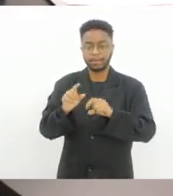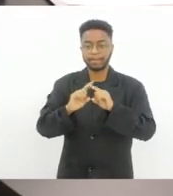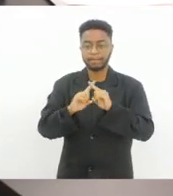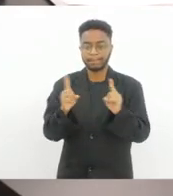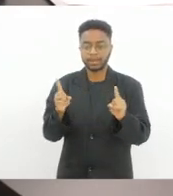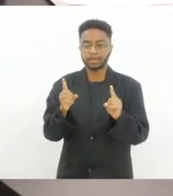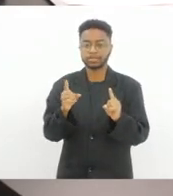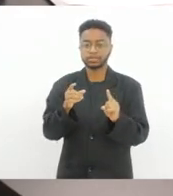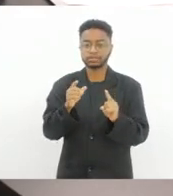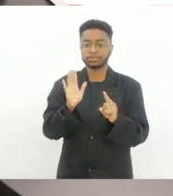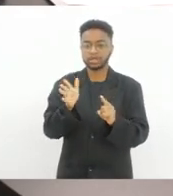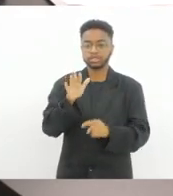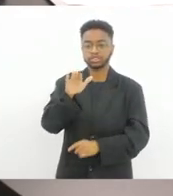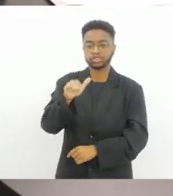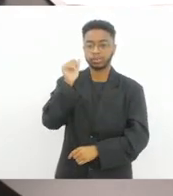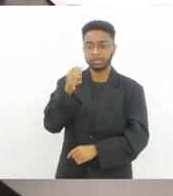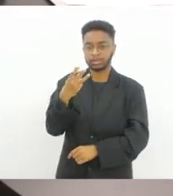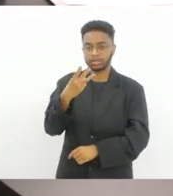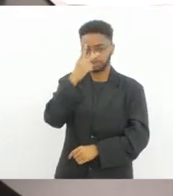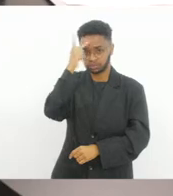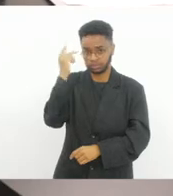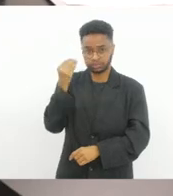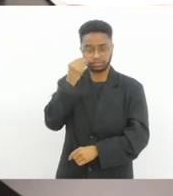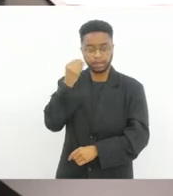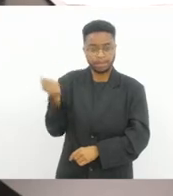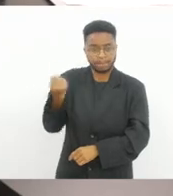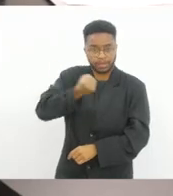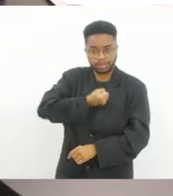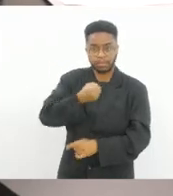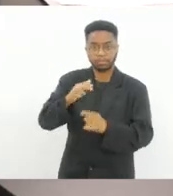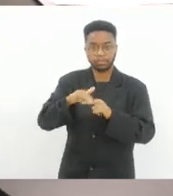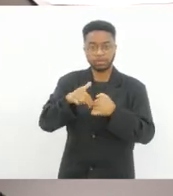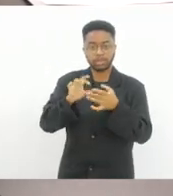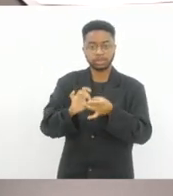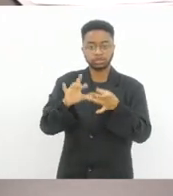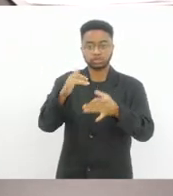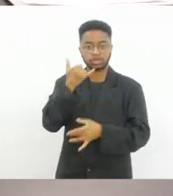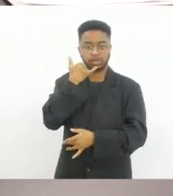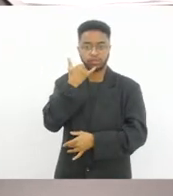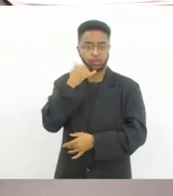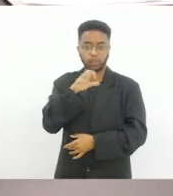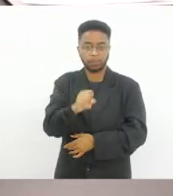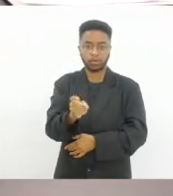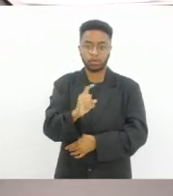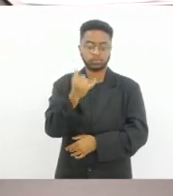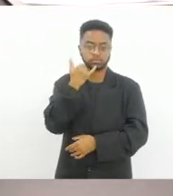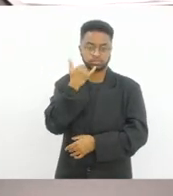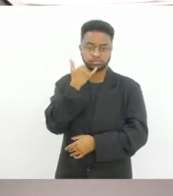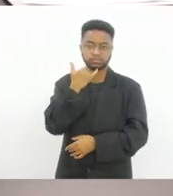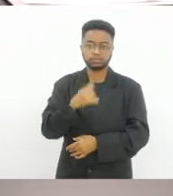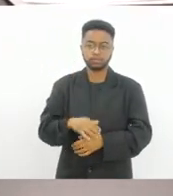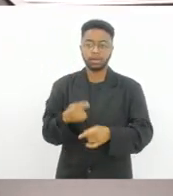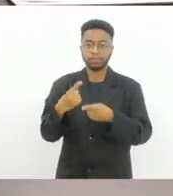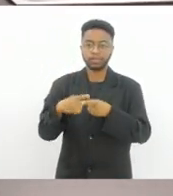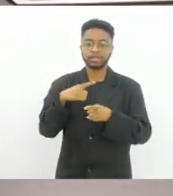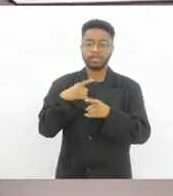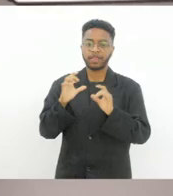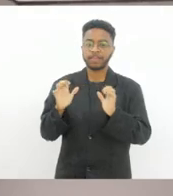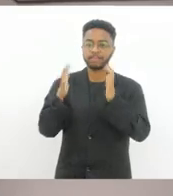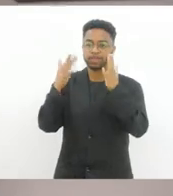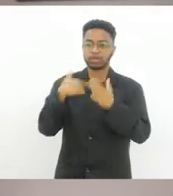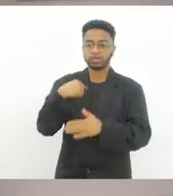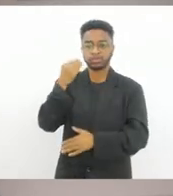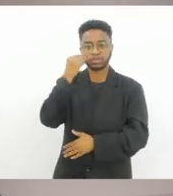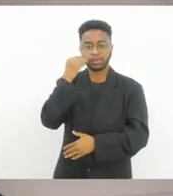tinha chamado 3 pessoas para me matar. Por isso que ele deixou o telefone, ele não pegava o telefone. Ele tinha uma festa lá, eu fui